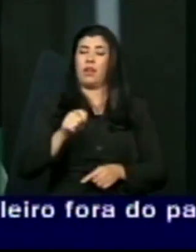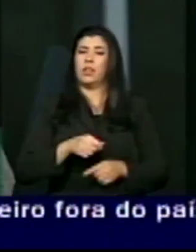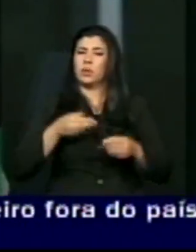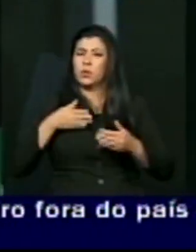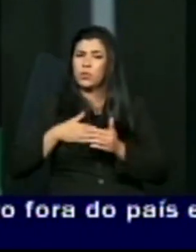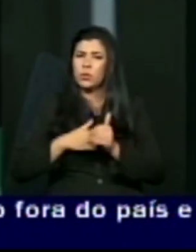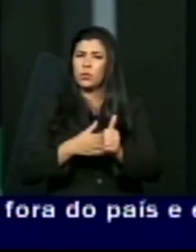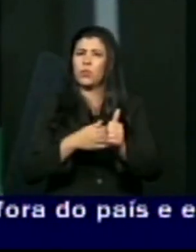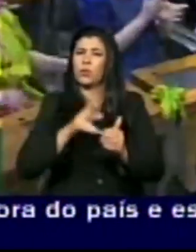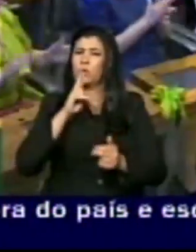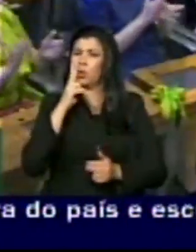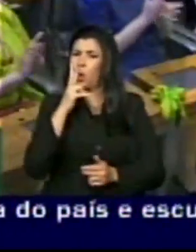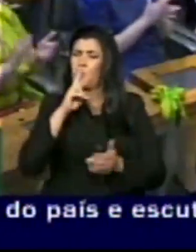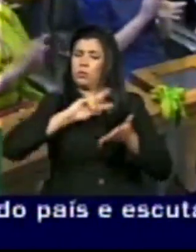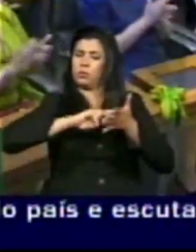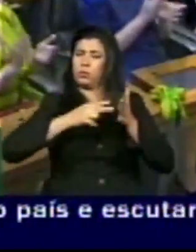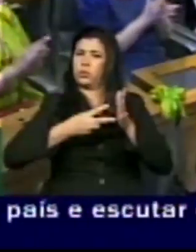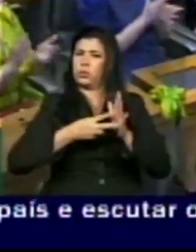duplo